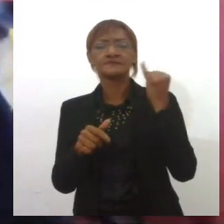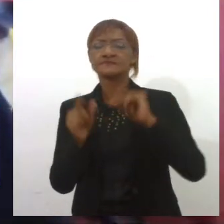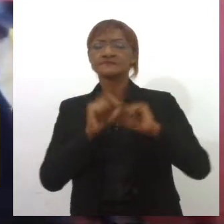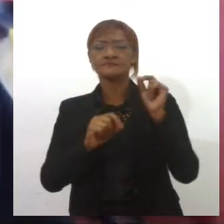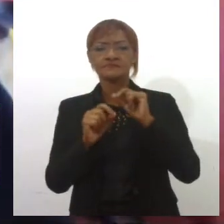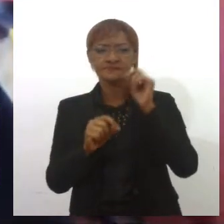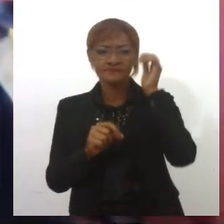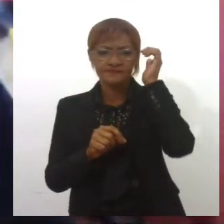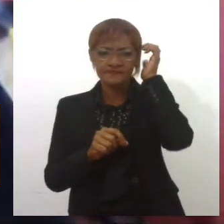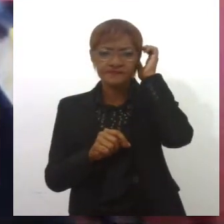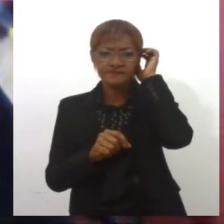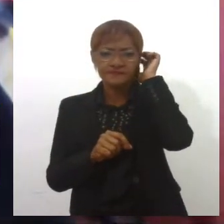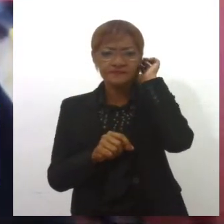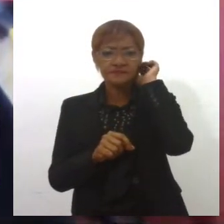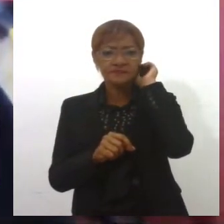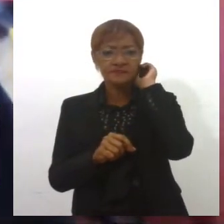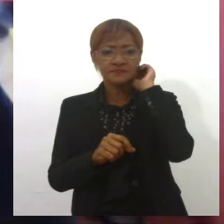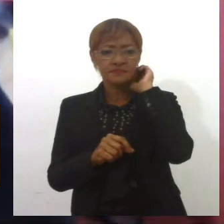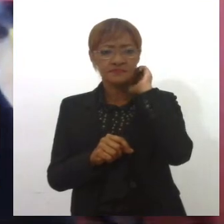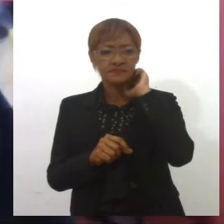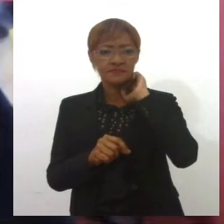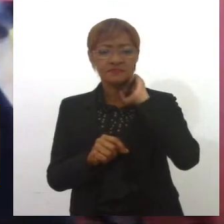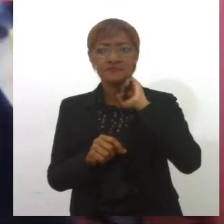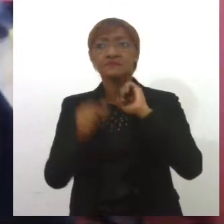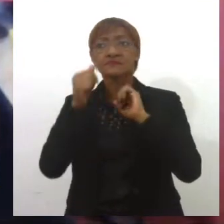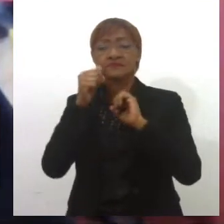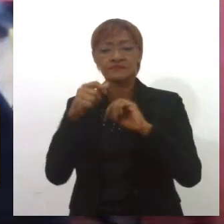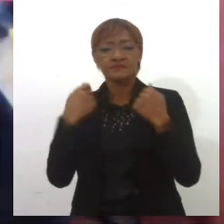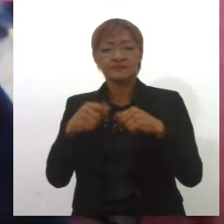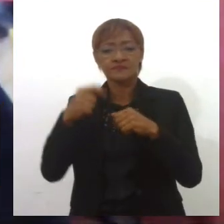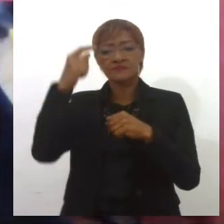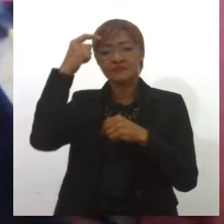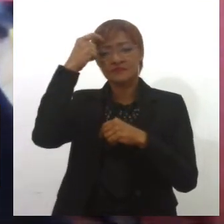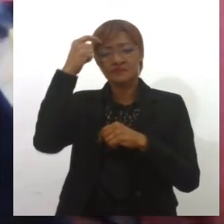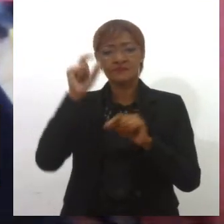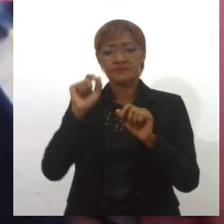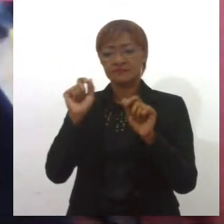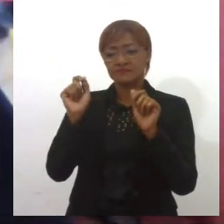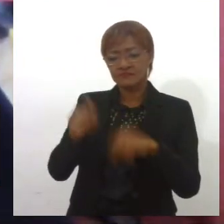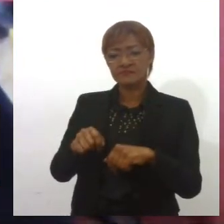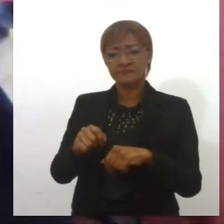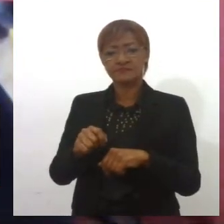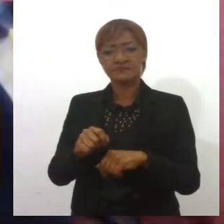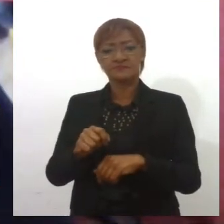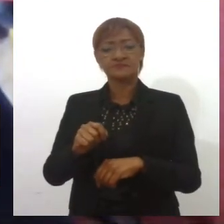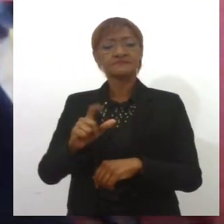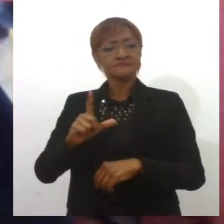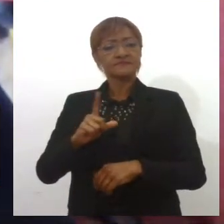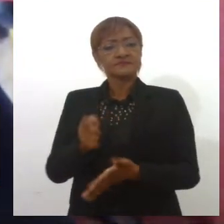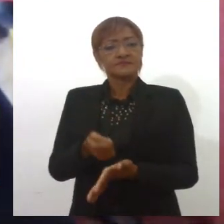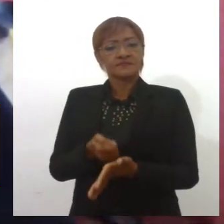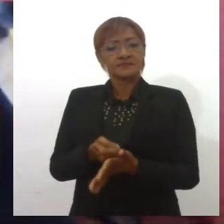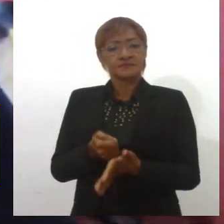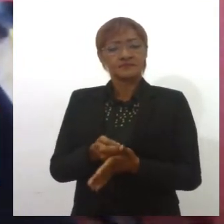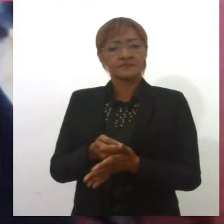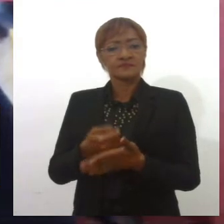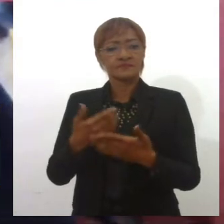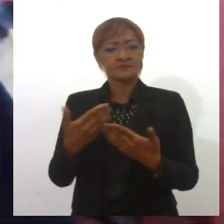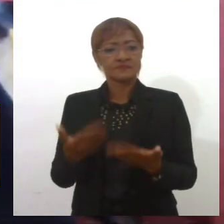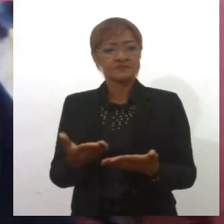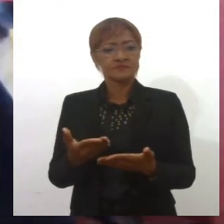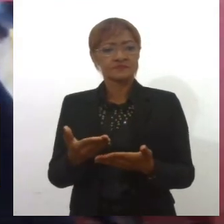sentido de fazer com que a mulher se conscientizasse de que ela podia e devia exigir o reconhecimento do seu